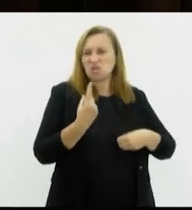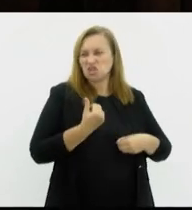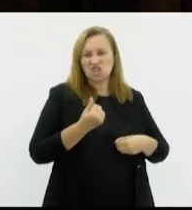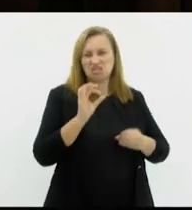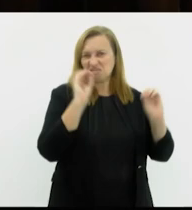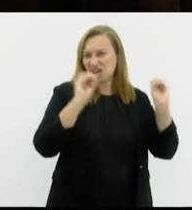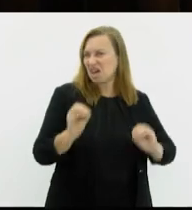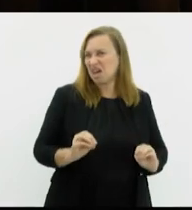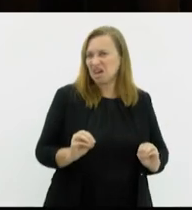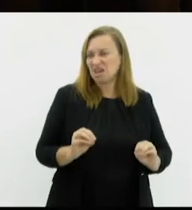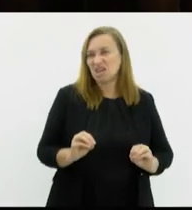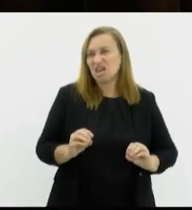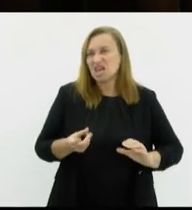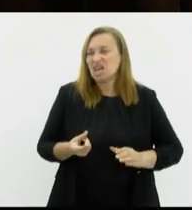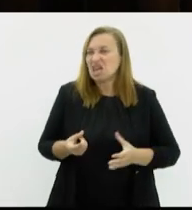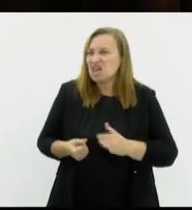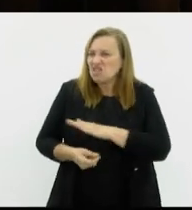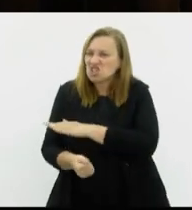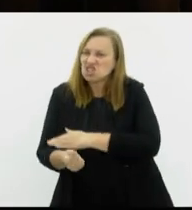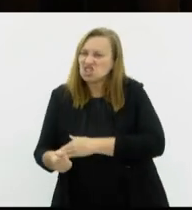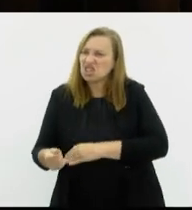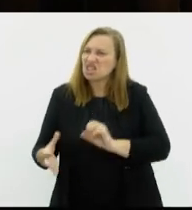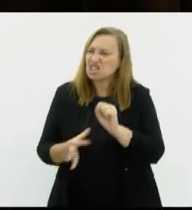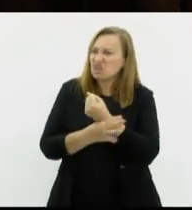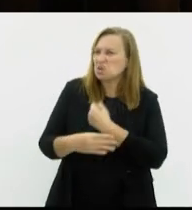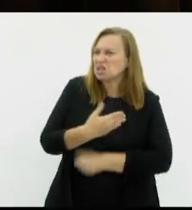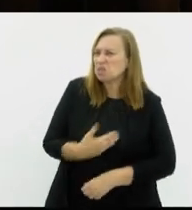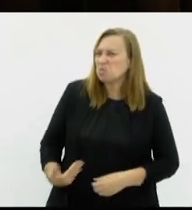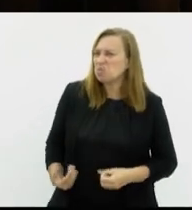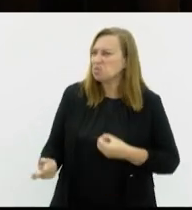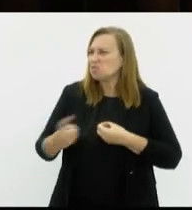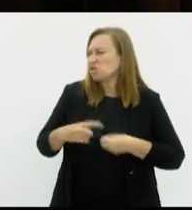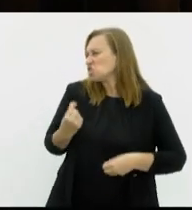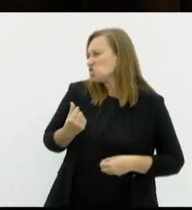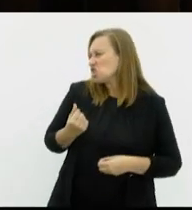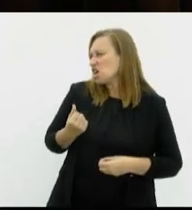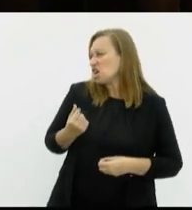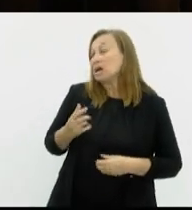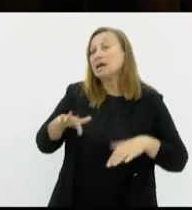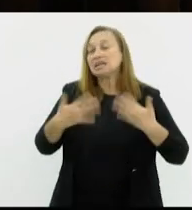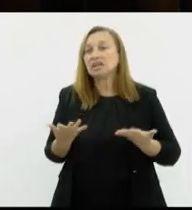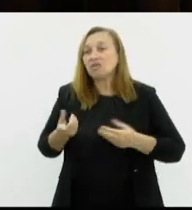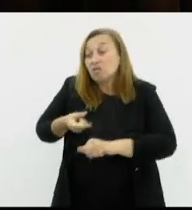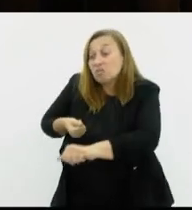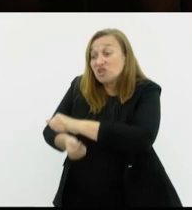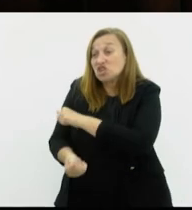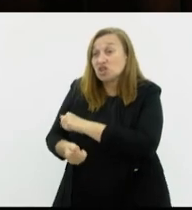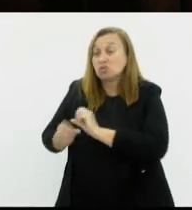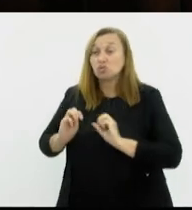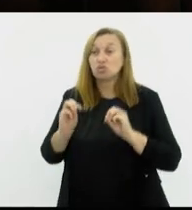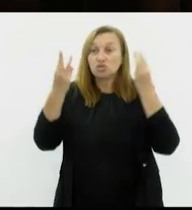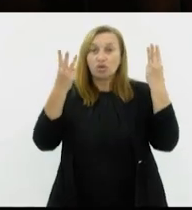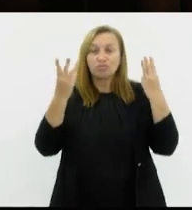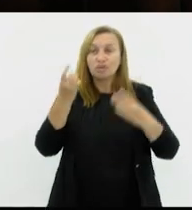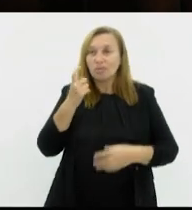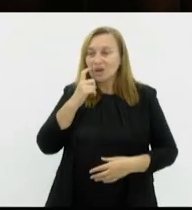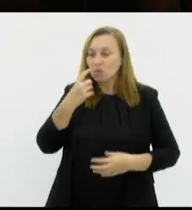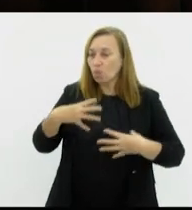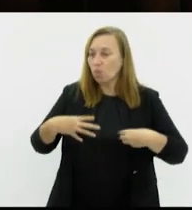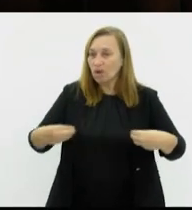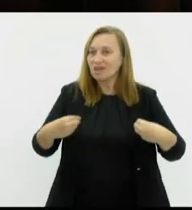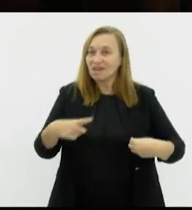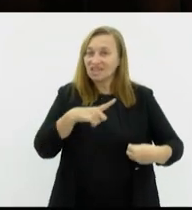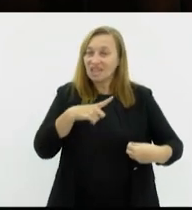investir na segurança pública. Segurança pública não dá dinheiro. Investe no show da Madonna, que a Madonna traz dinheiro. Porra,